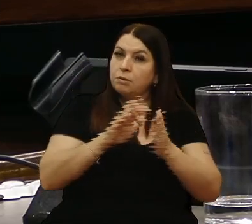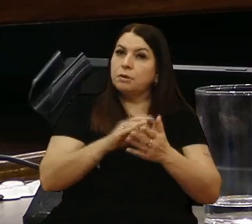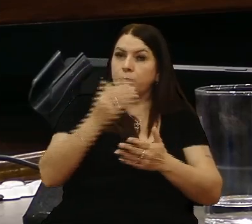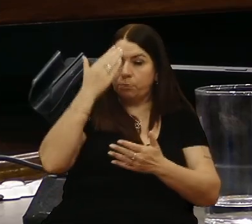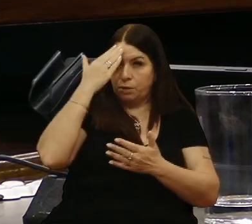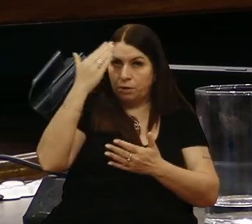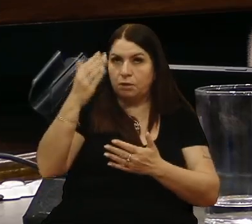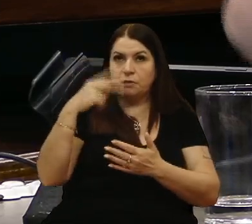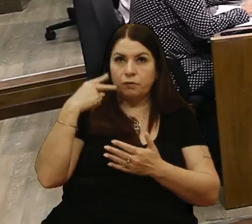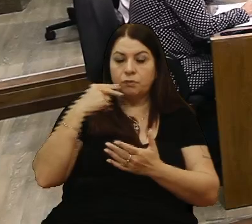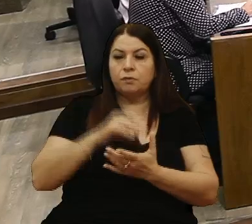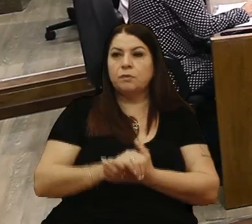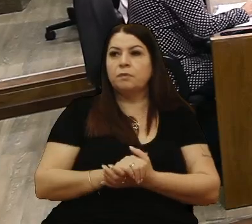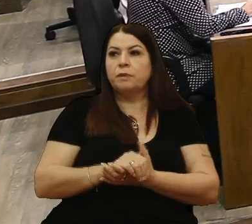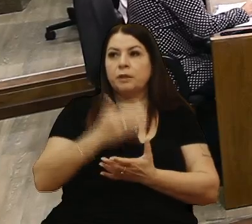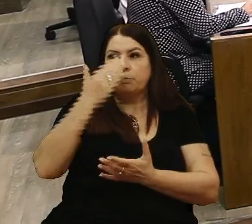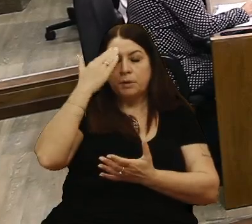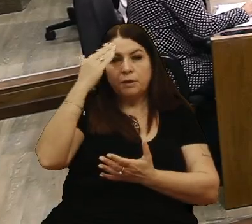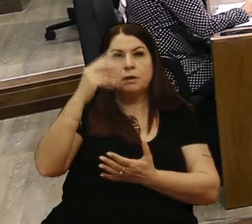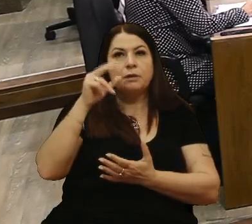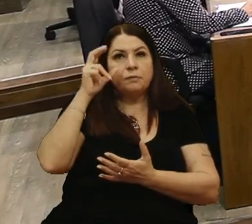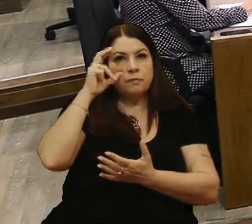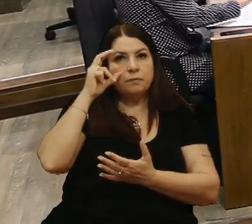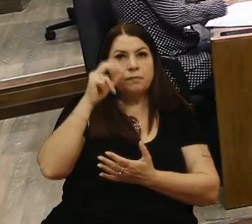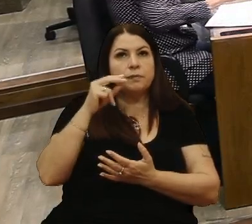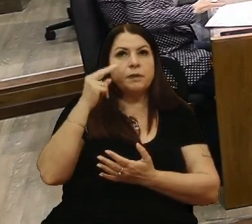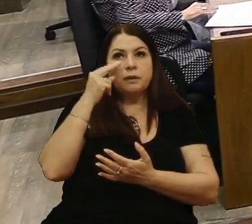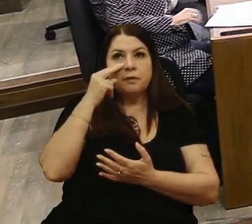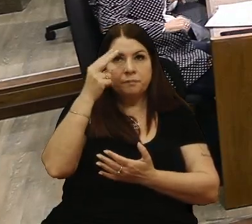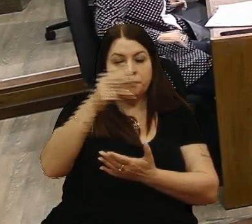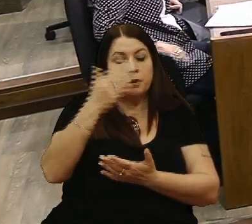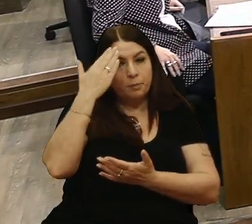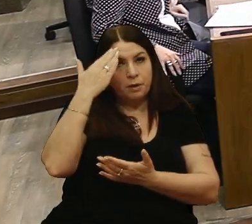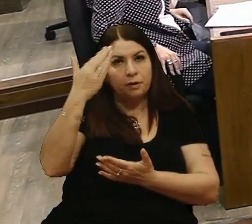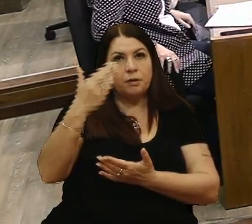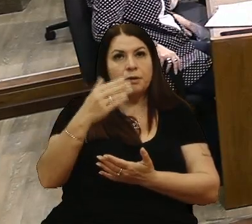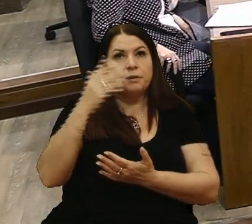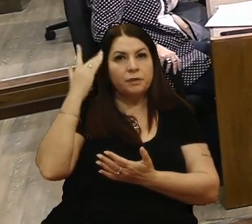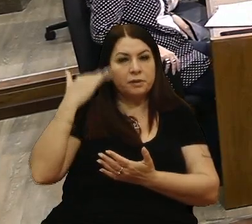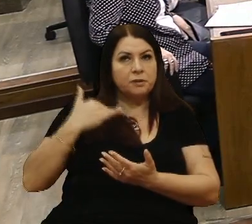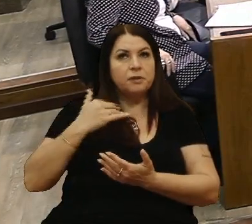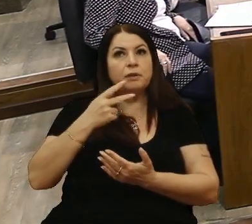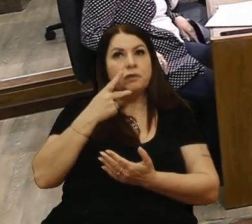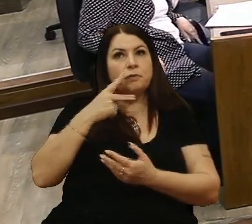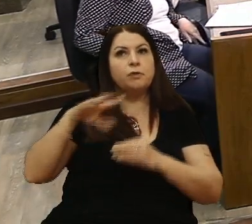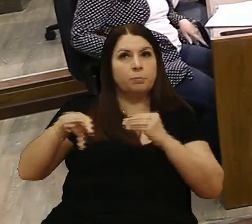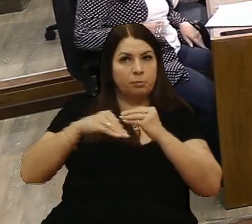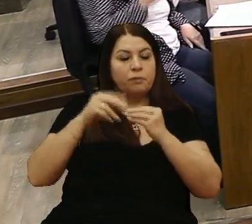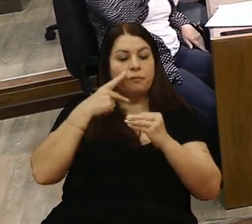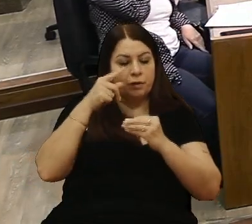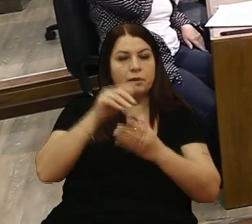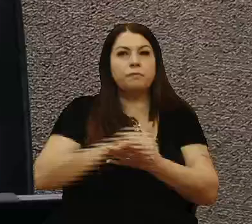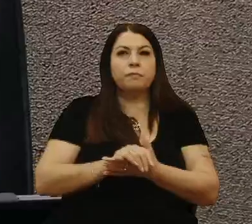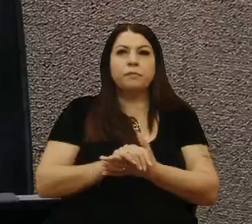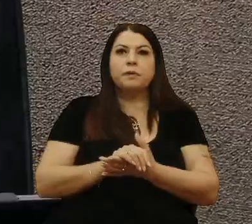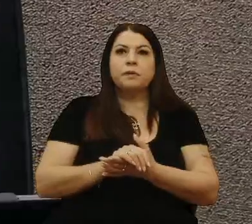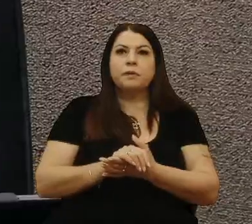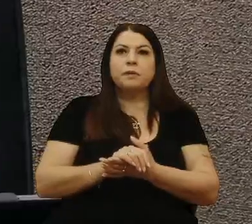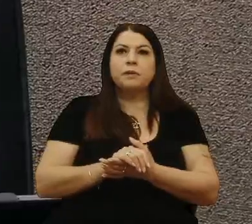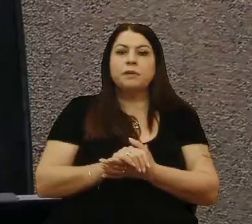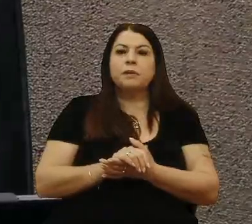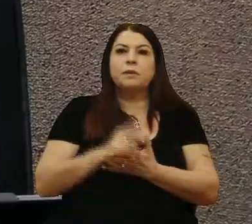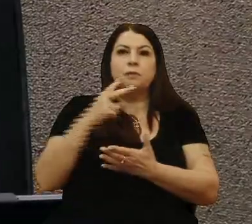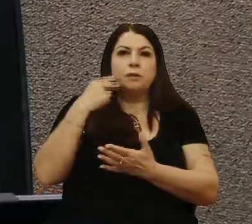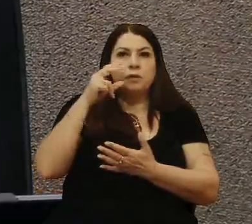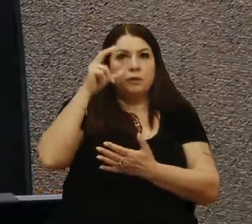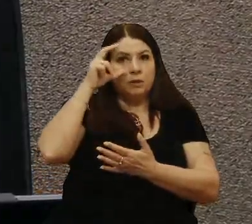obrigada, vereadora. Obrigada, vereadora Sandra. Vereador Fantinel. Obrigado, vereadora Daiane. Eu queria me somar à fala da senhora na questão justamente que a vereadora